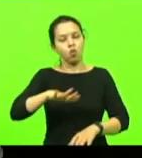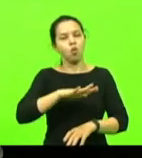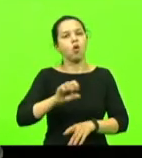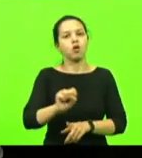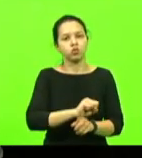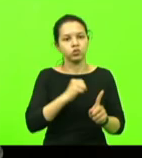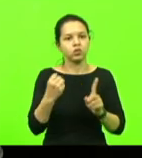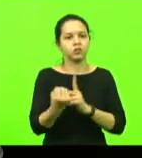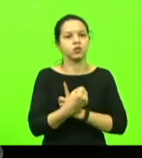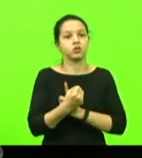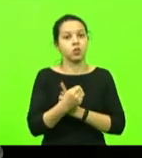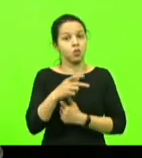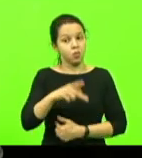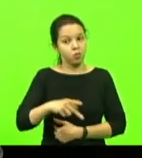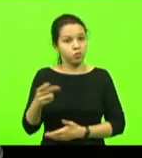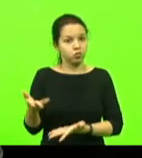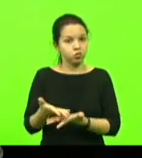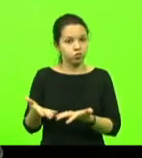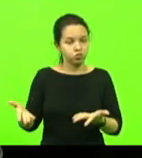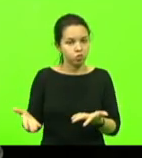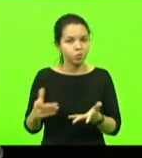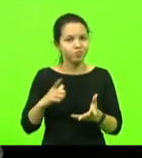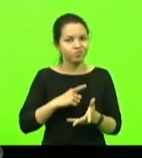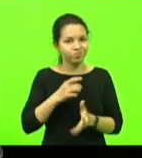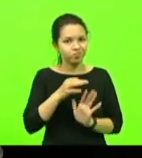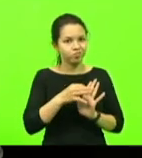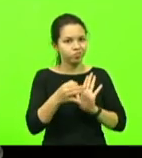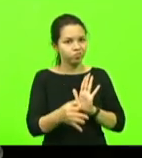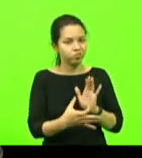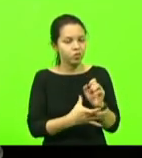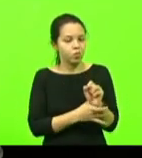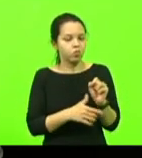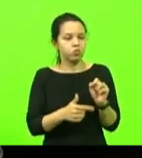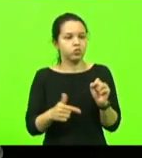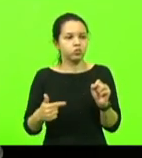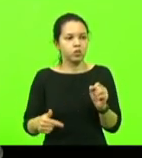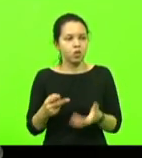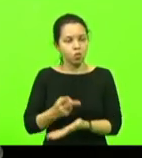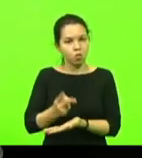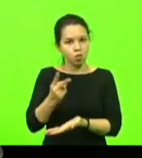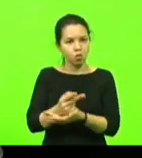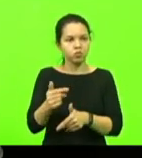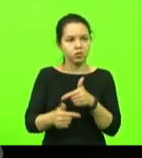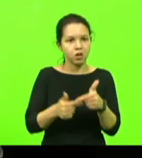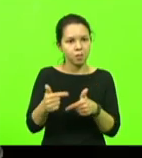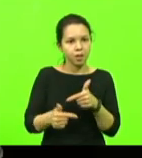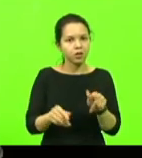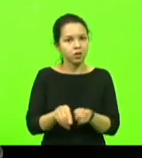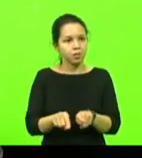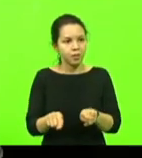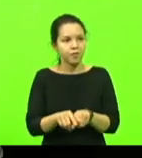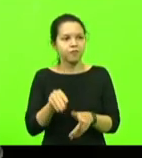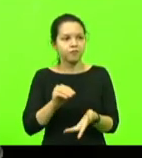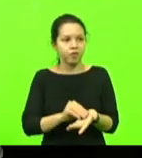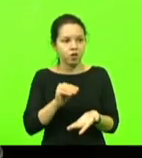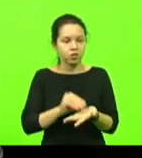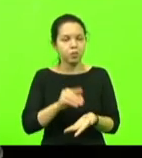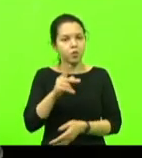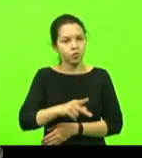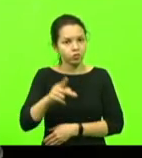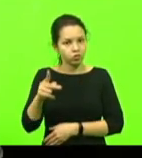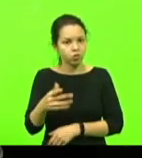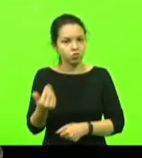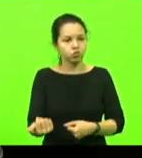por motivos que vão desde a insegurança na manutenção do emprego até a falta de professores para substituição,